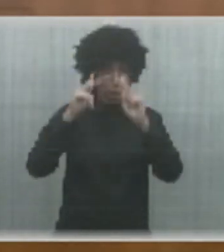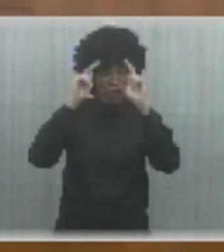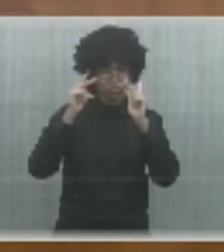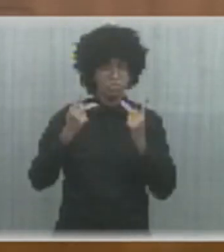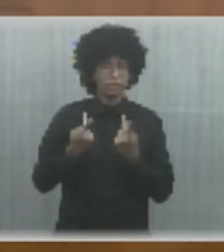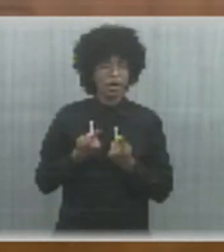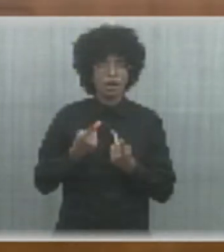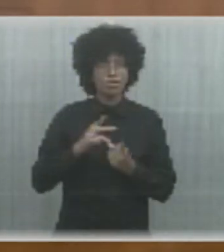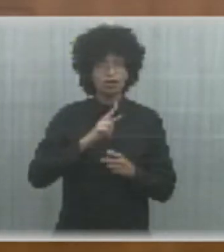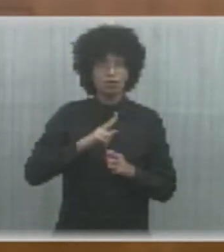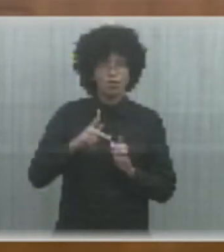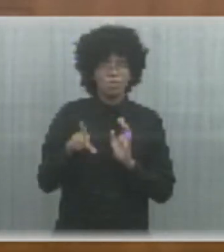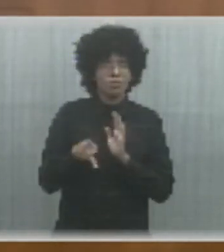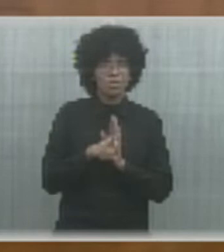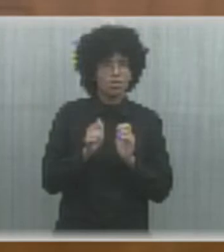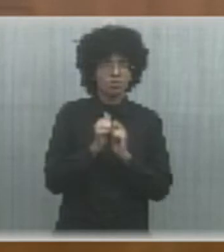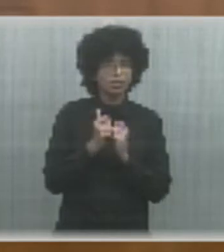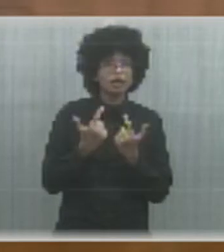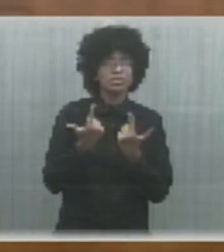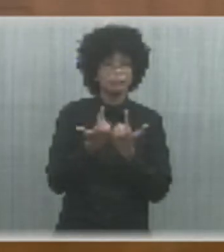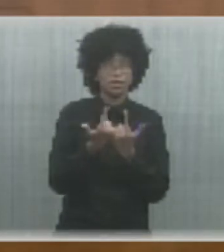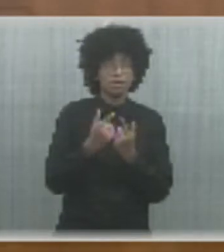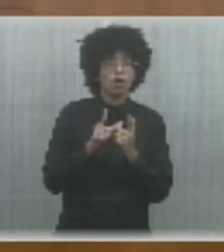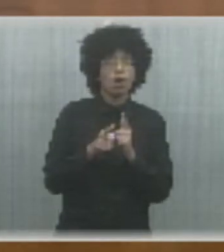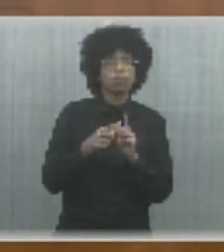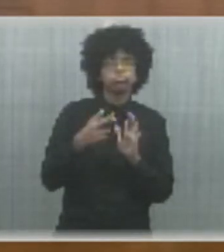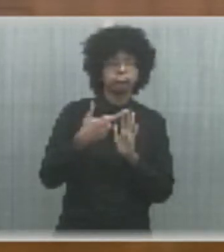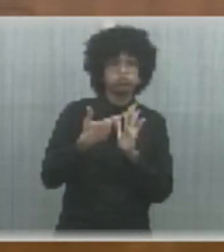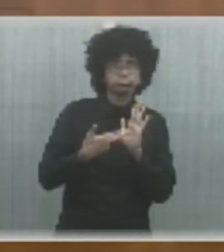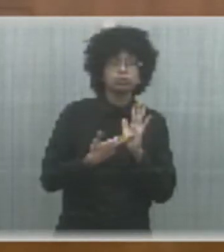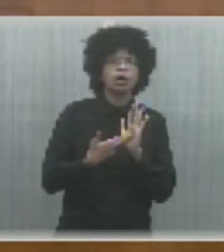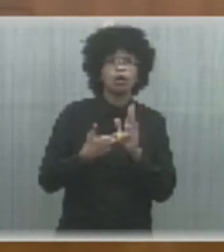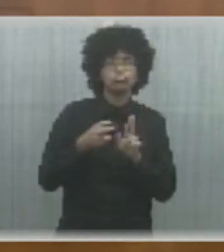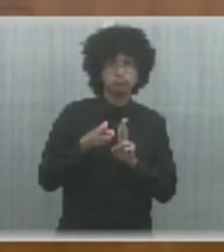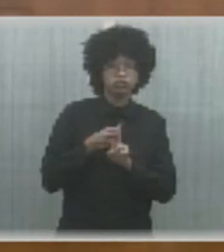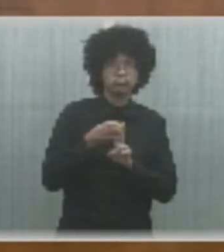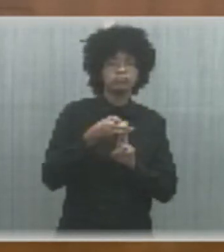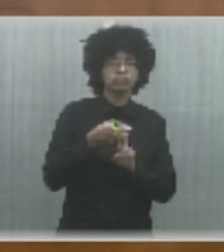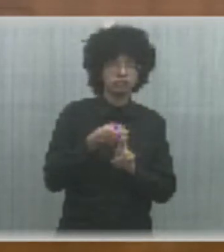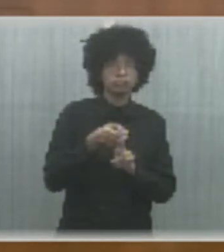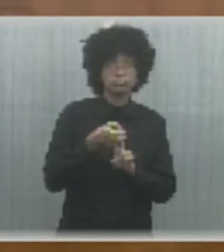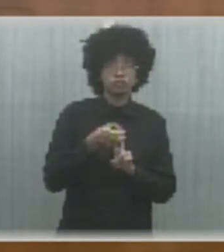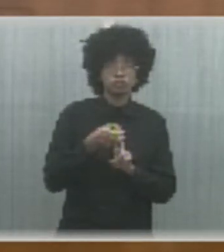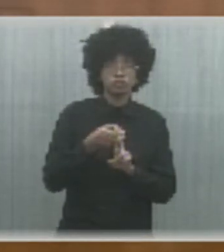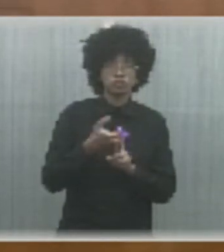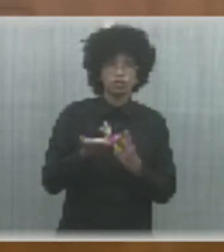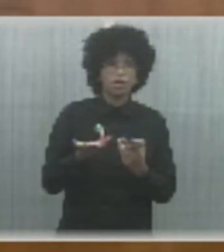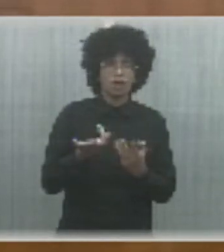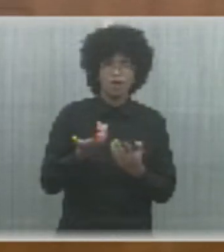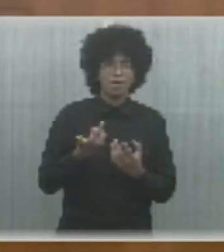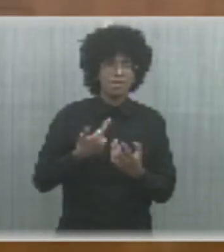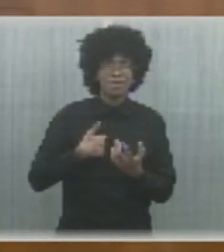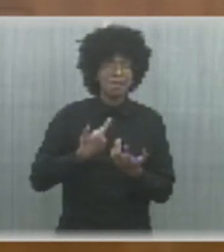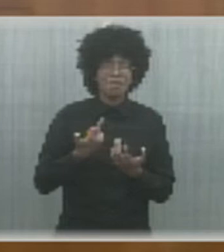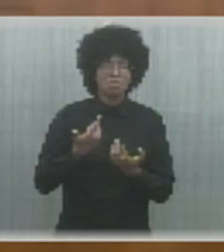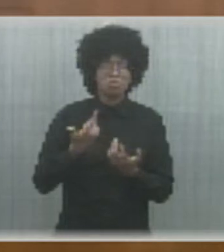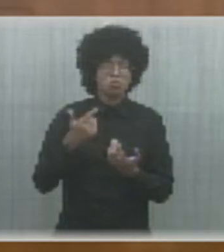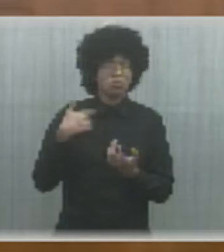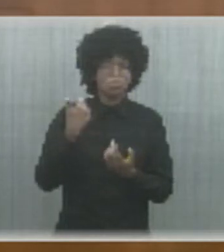é da Assembleia Legislativa, que é a regulamentação do Sistema Único de Saúde, é uma tremenda incongruência, é uma